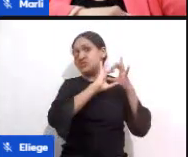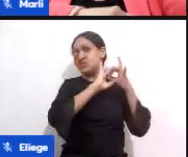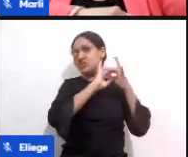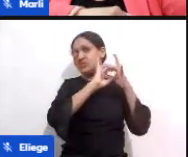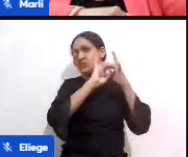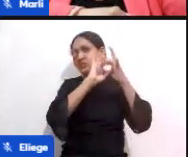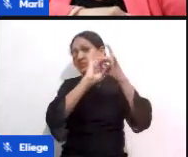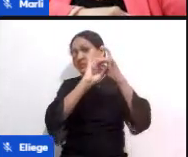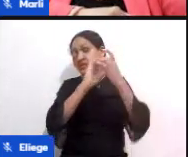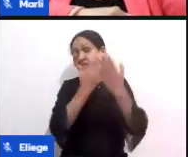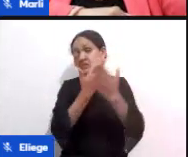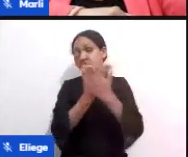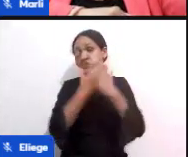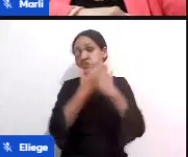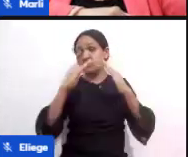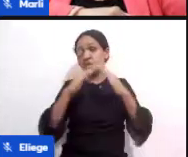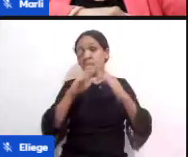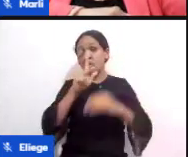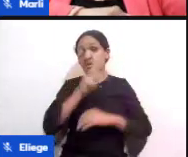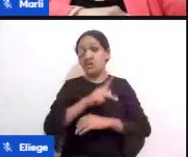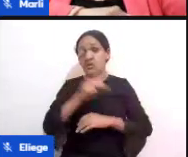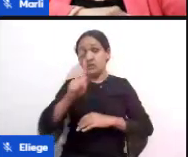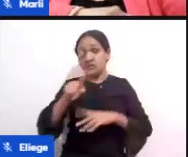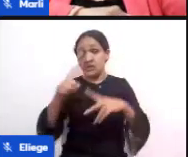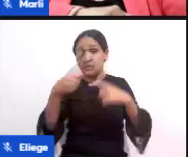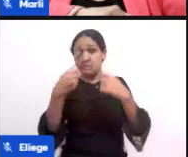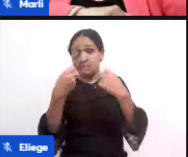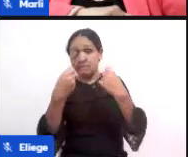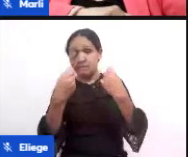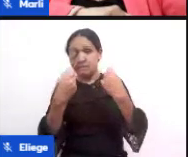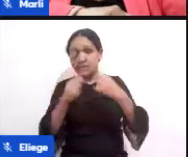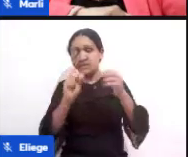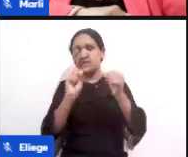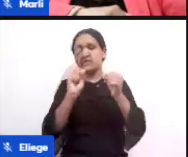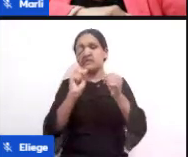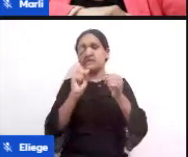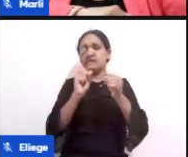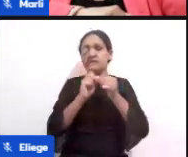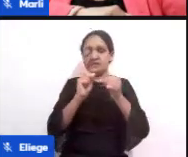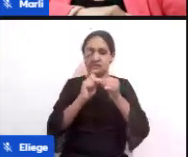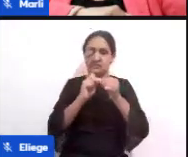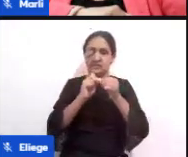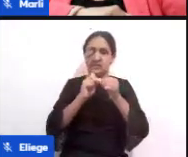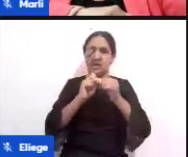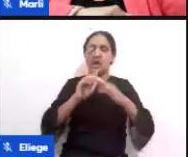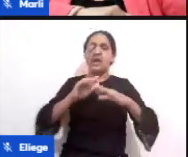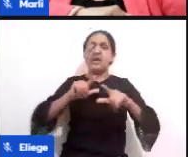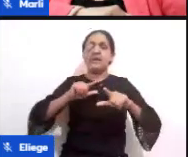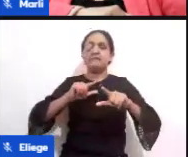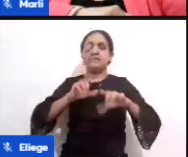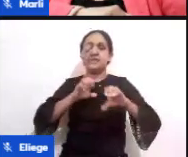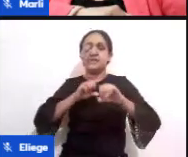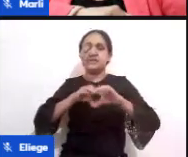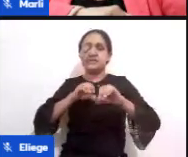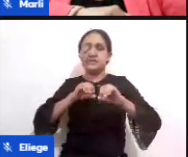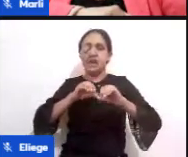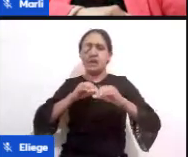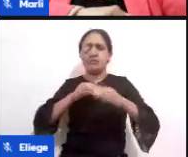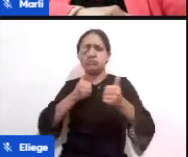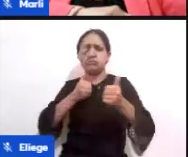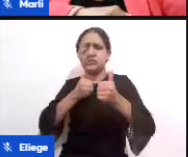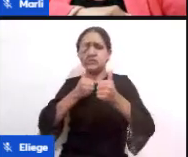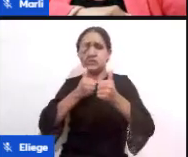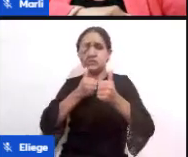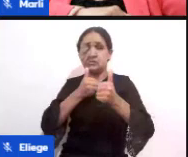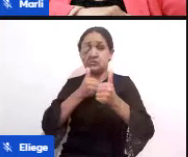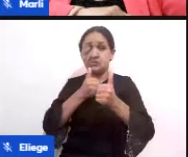escolar, o professor tem que procurar trabalhar no plano da zona de desenvolvimento proximal dos alunos, que seria a